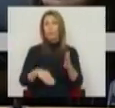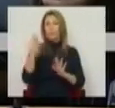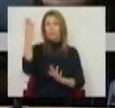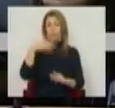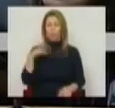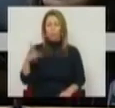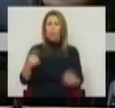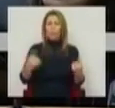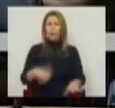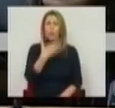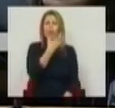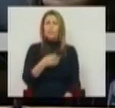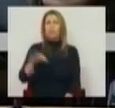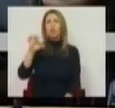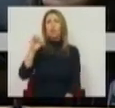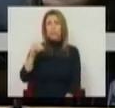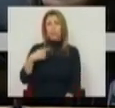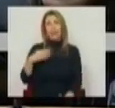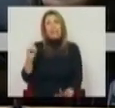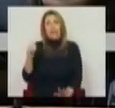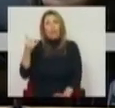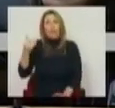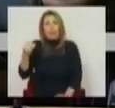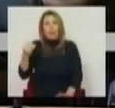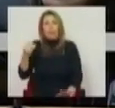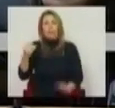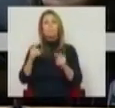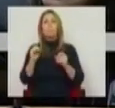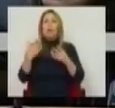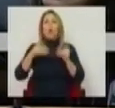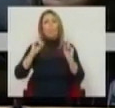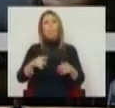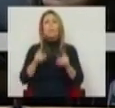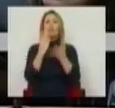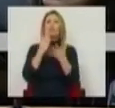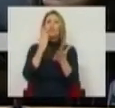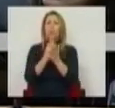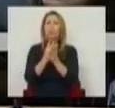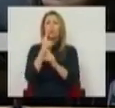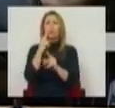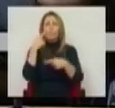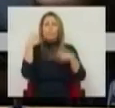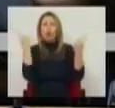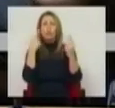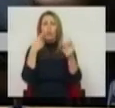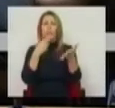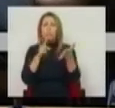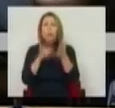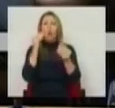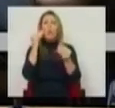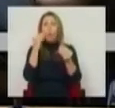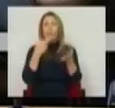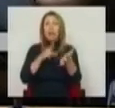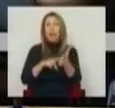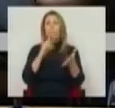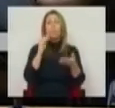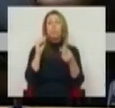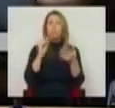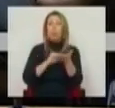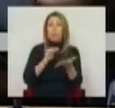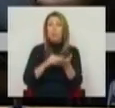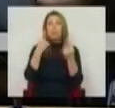anos 80 do século XX, começaram a aparecer os primeiros estudos sistemáticos sobre a realidade da pobreza. E só na década de